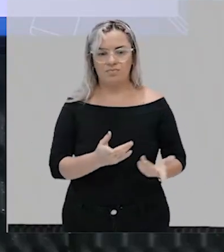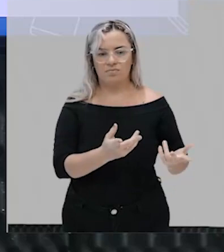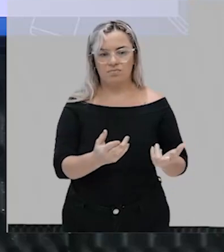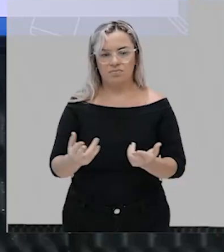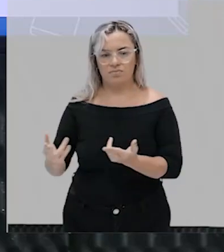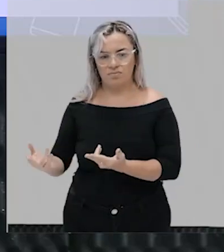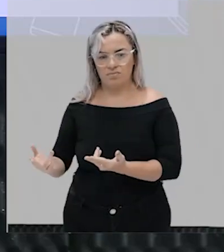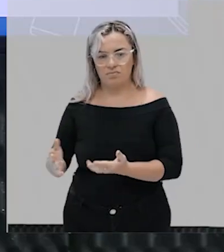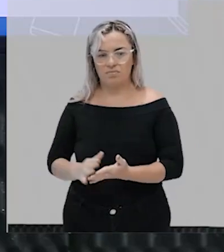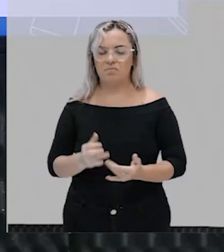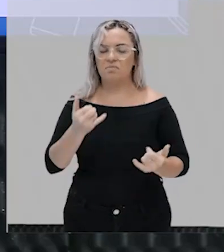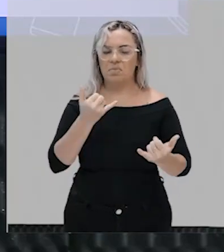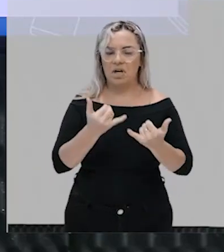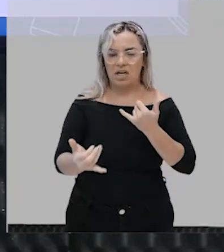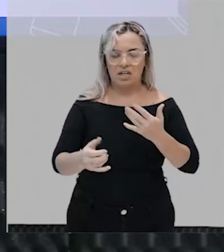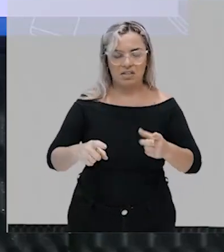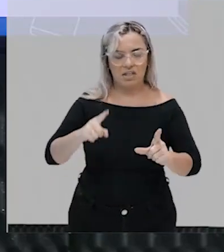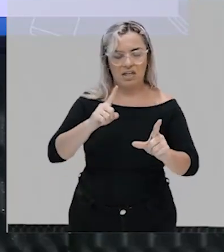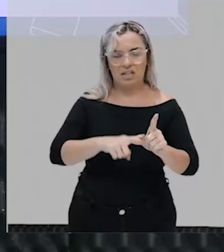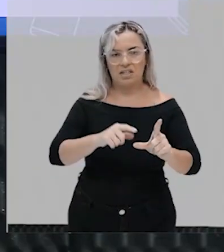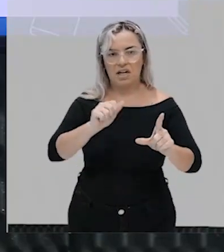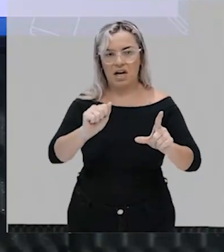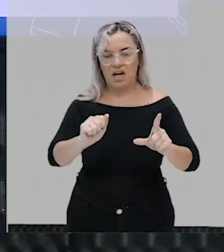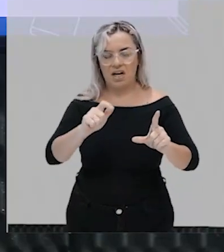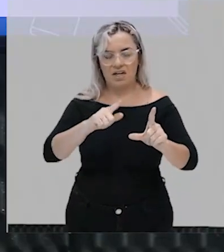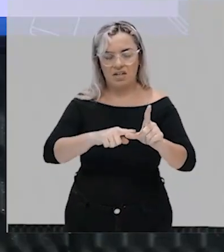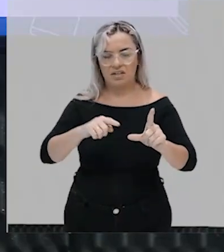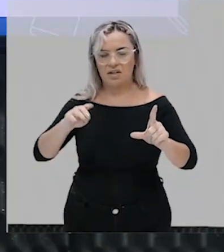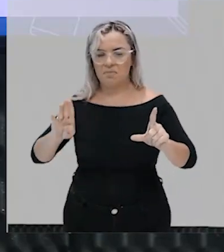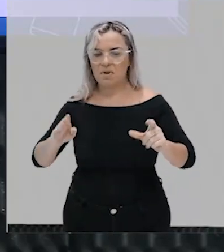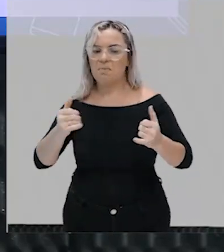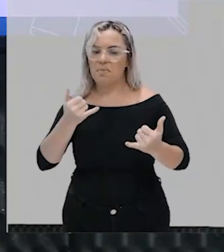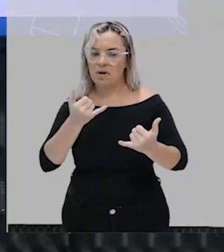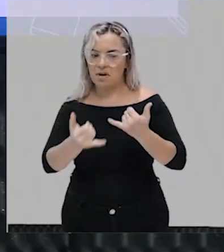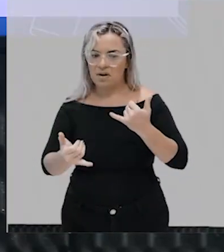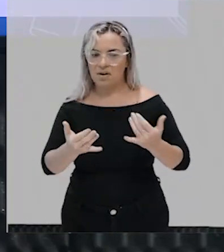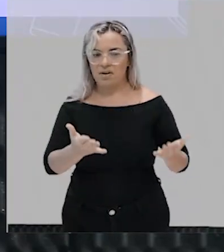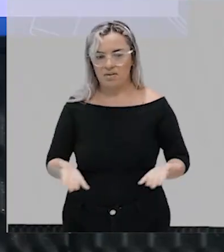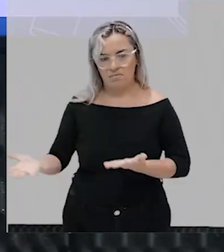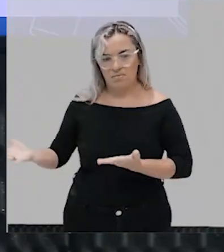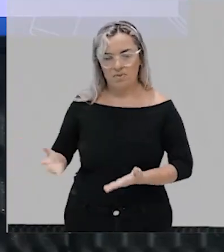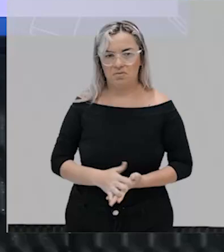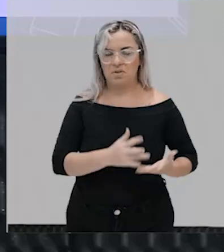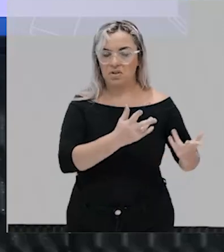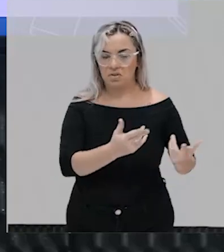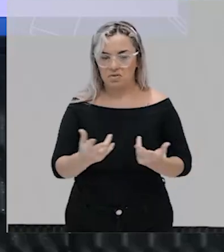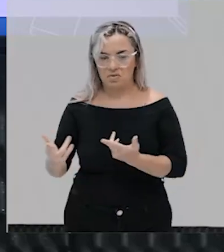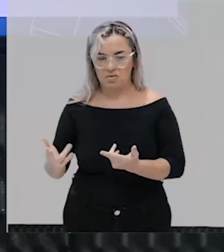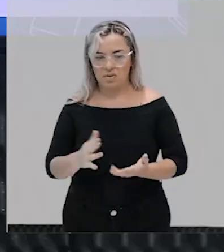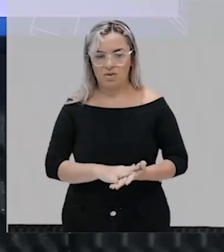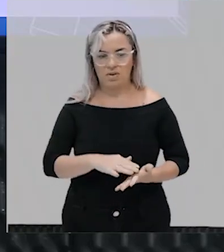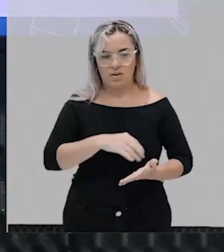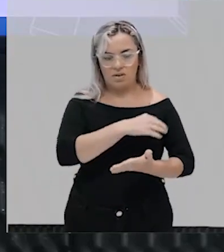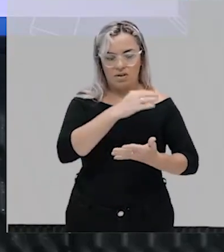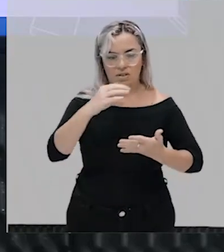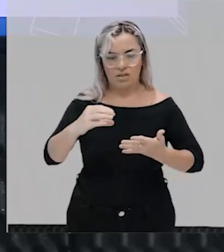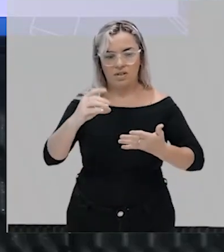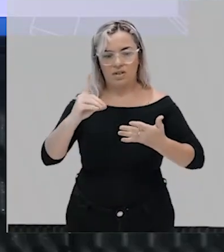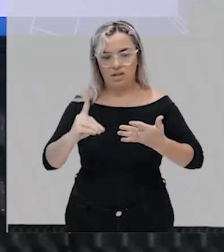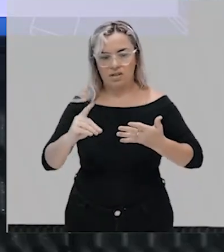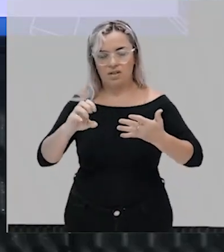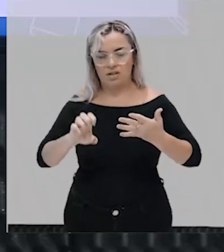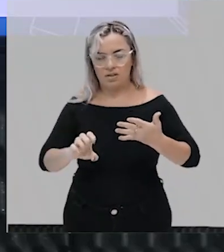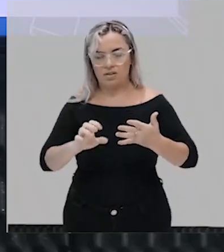A e B, parece. Fazem, haviam ou existem, faz, havia, existem, ou faz, havia e existe. Aí você tem que